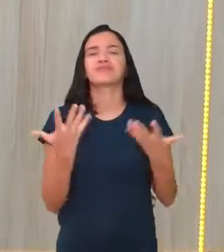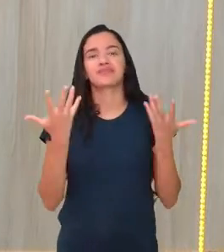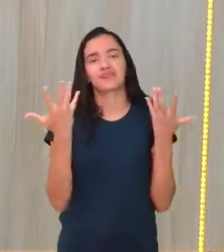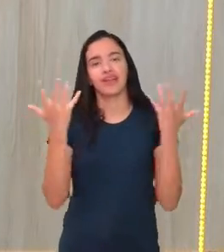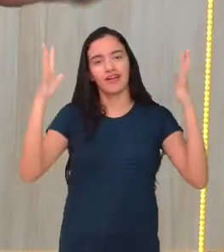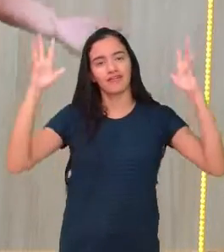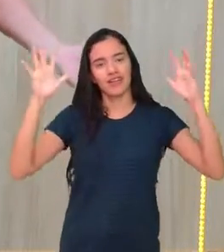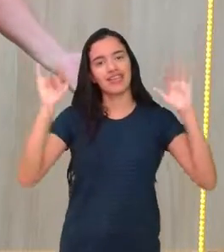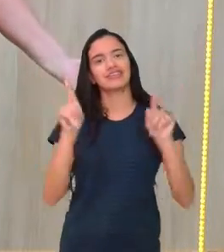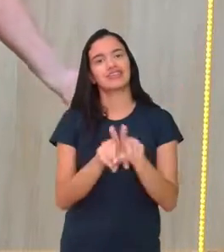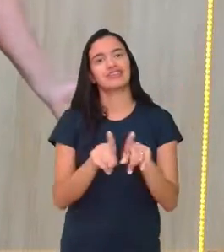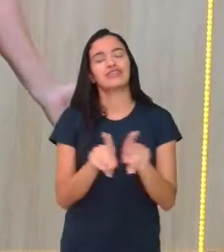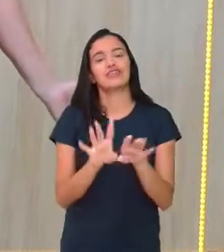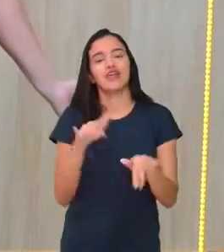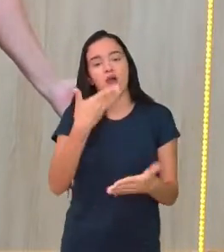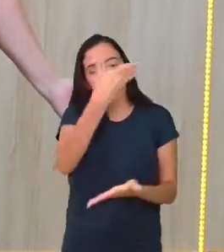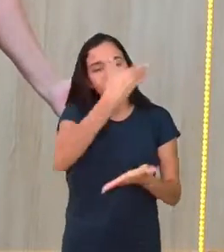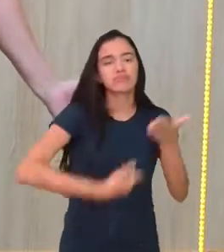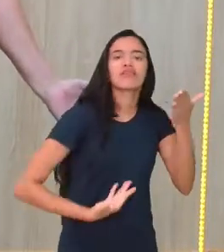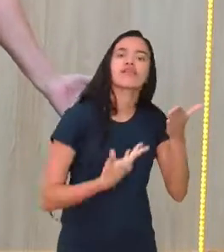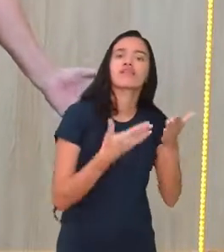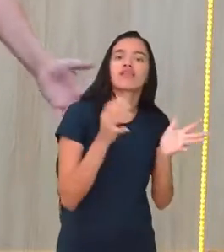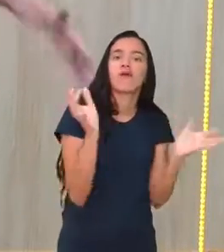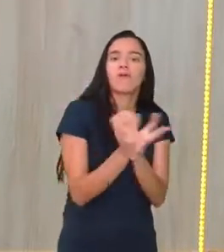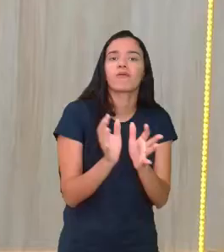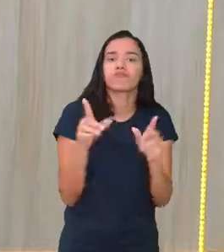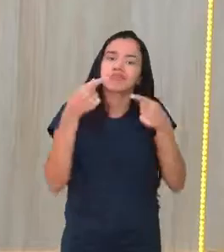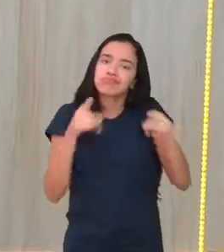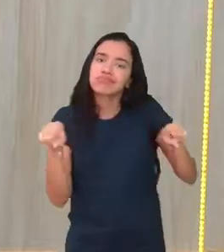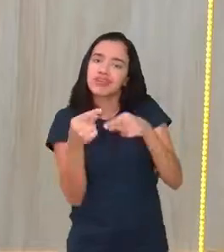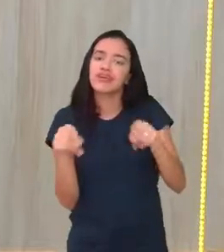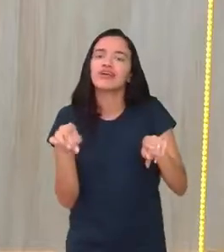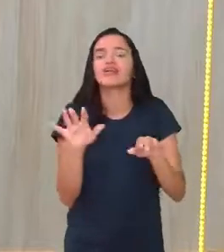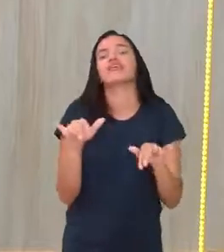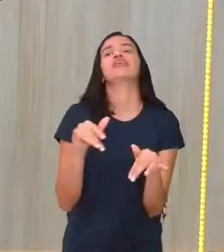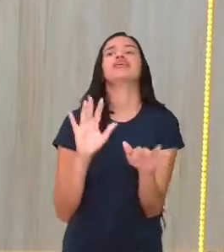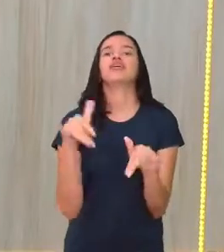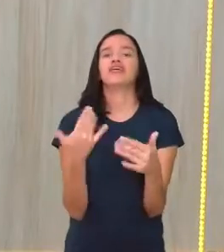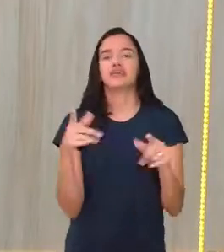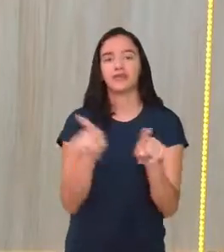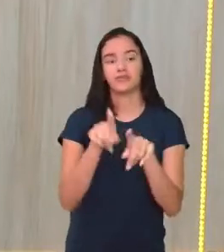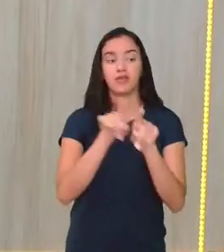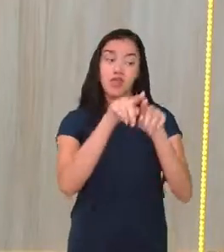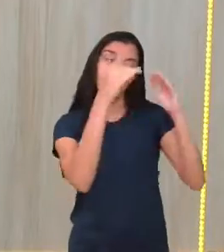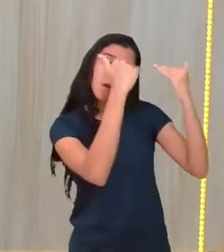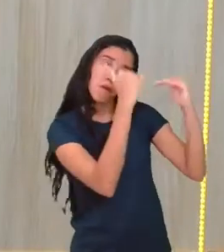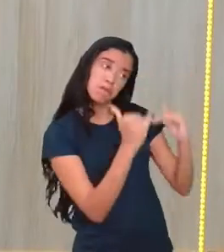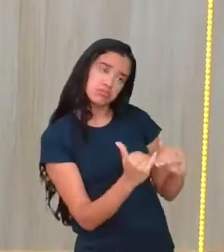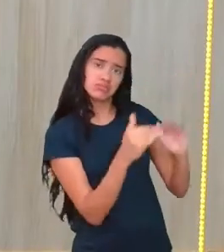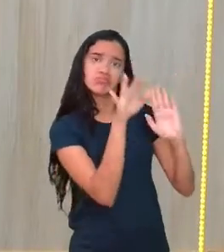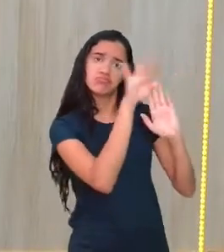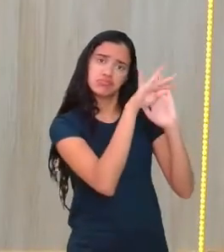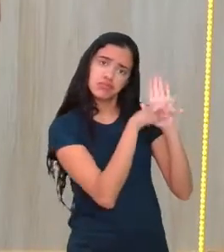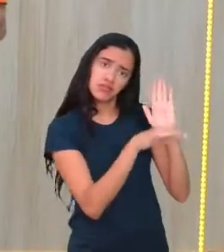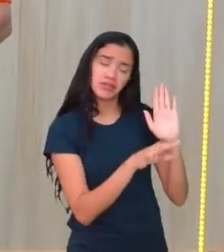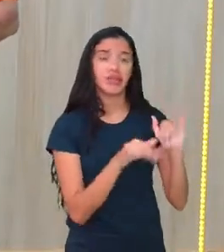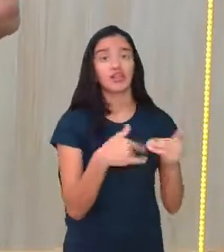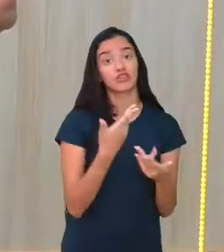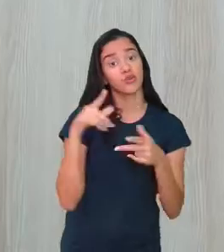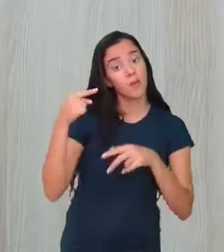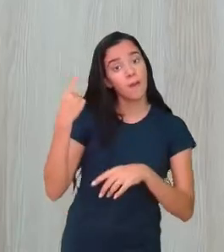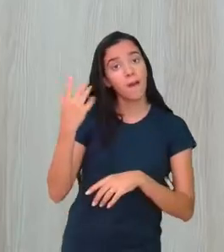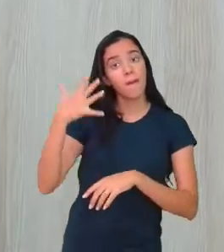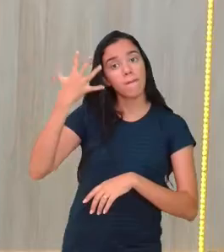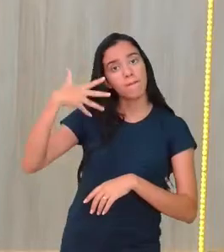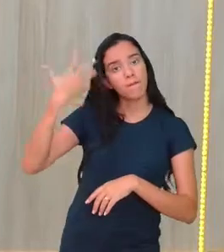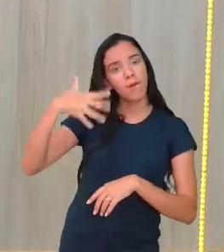festa sem precisar contratar músicos, né? Pois só é. Ligar lá, fazer uma playlist. Fazer uma playlist legal.